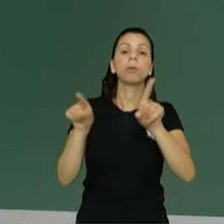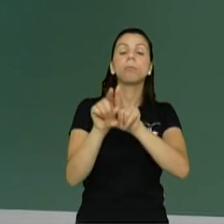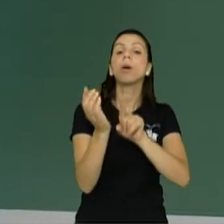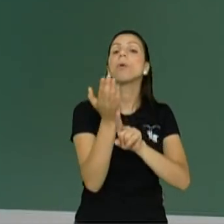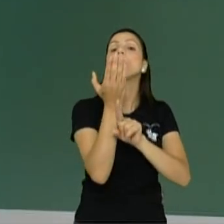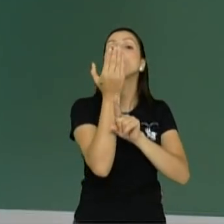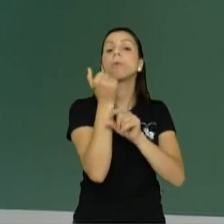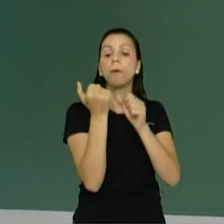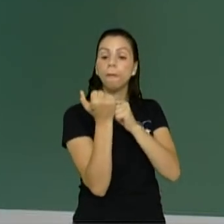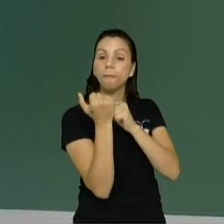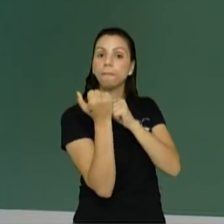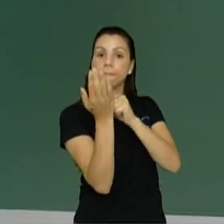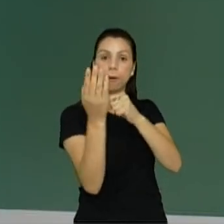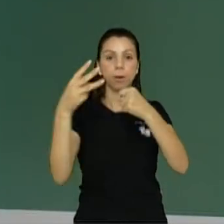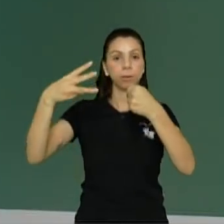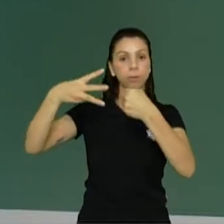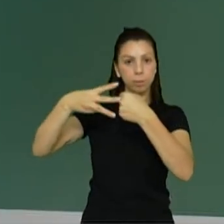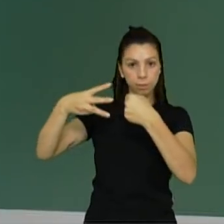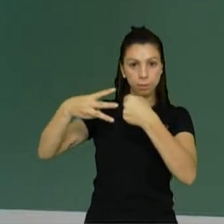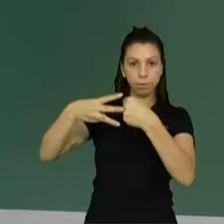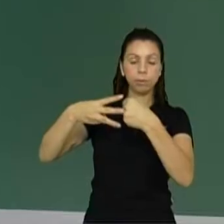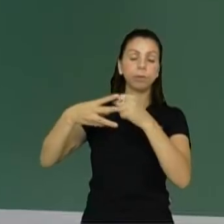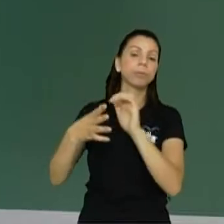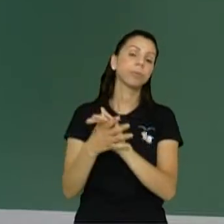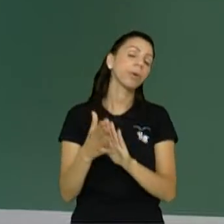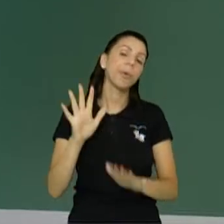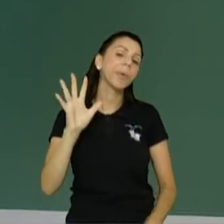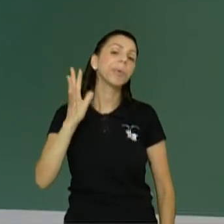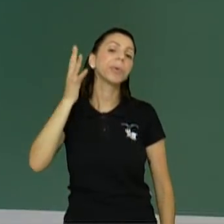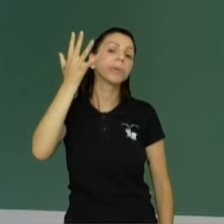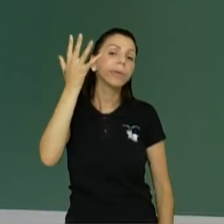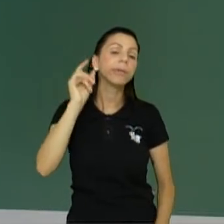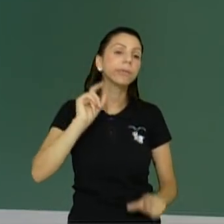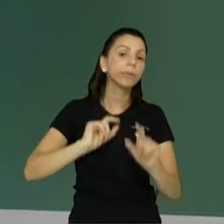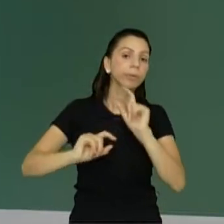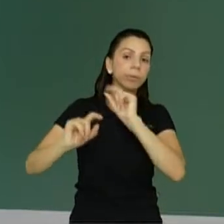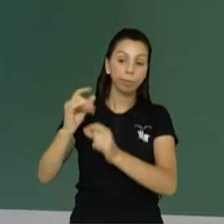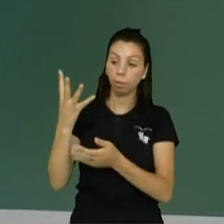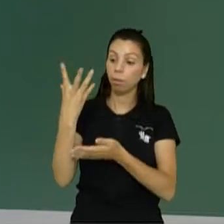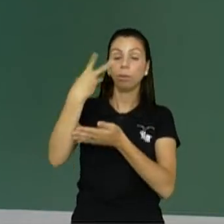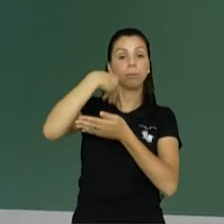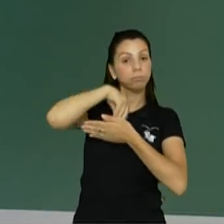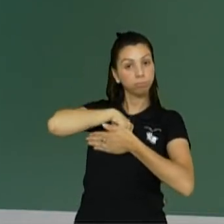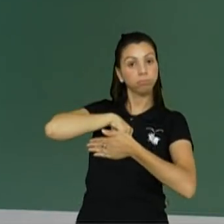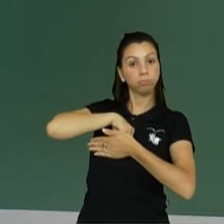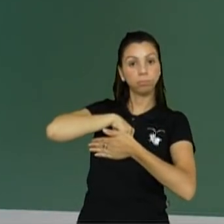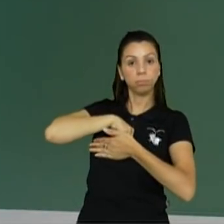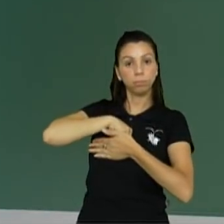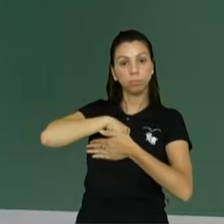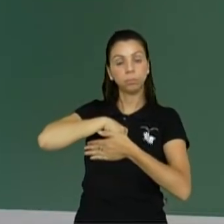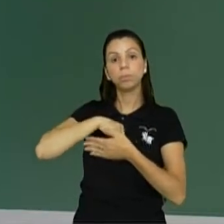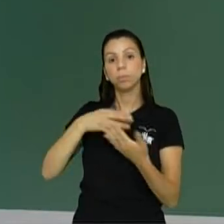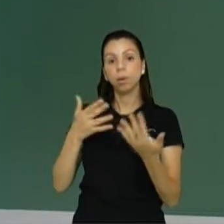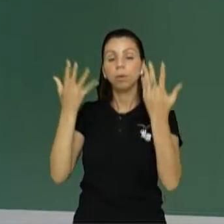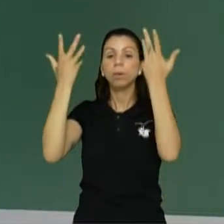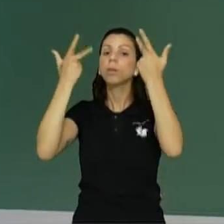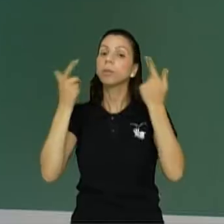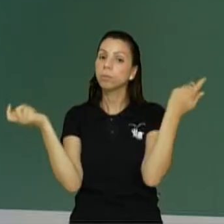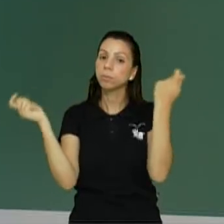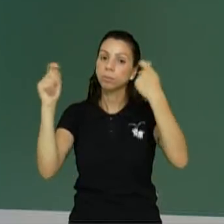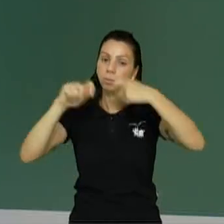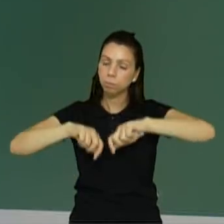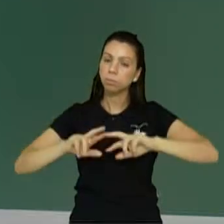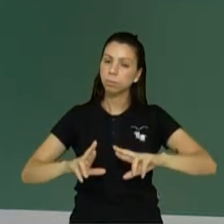ou seja, fora da célula. E aonde que acontece? Acontece dentro dos órgãos dele. Então, esses animais têm essa